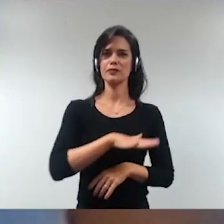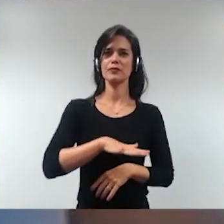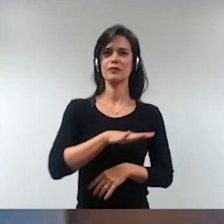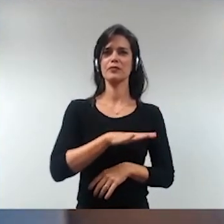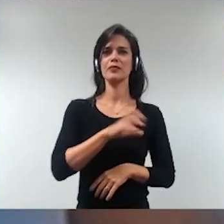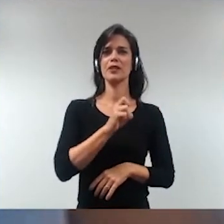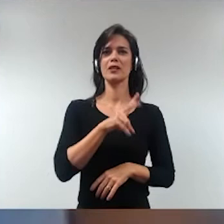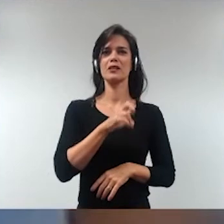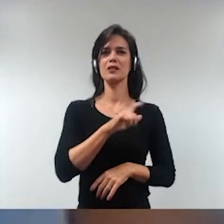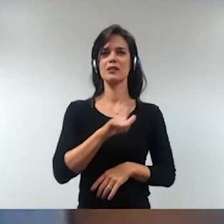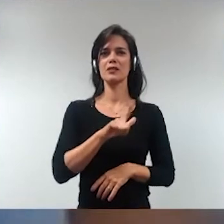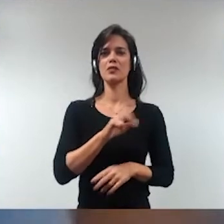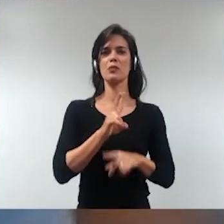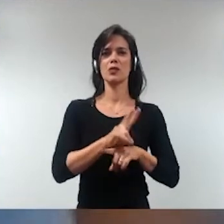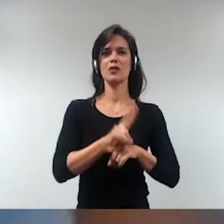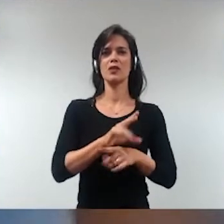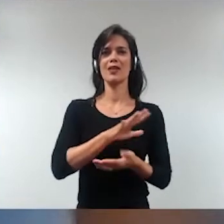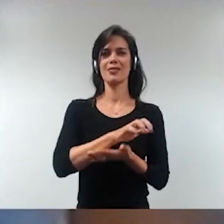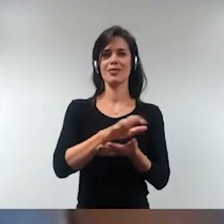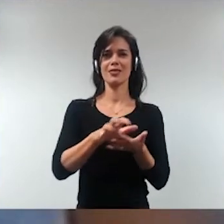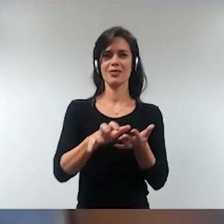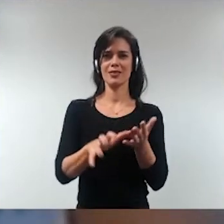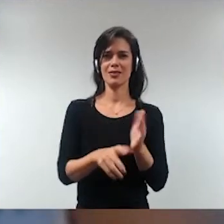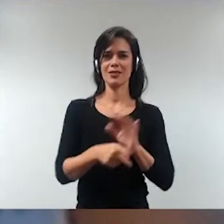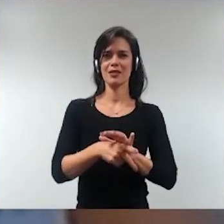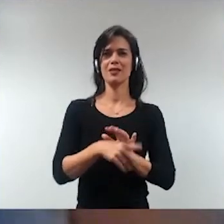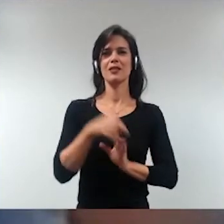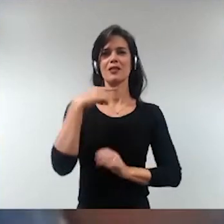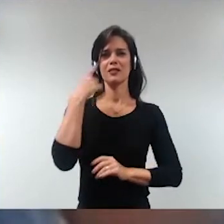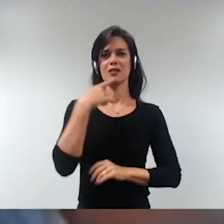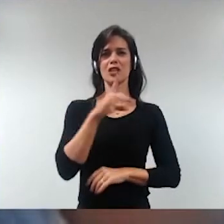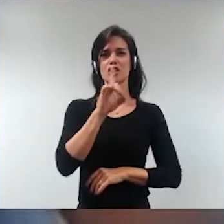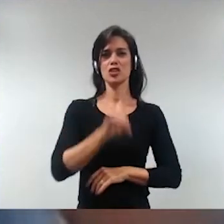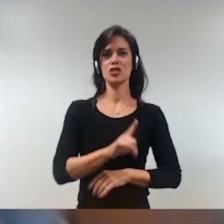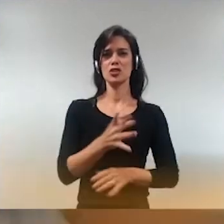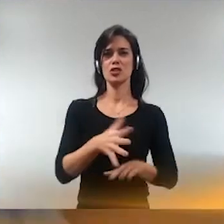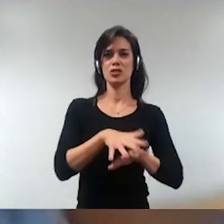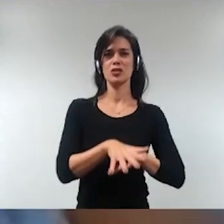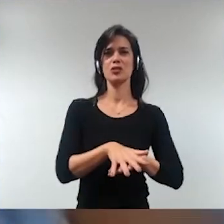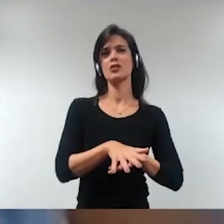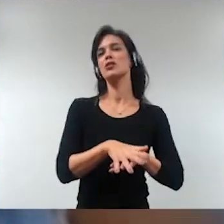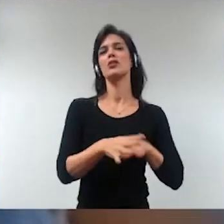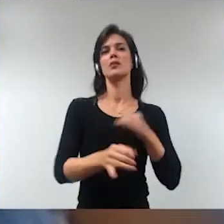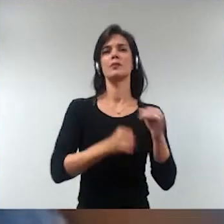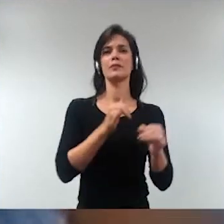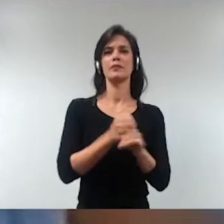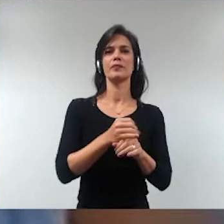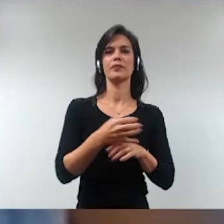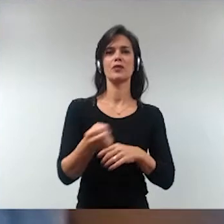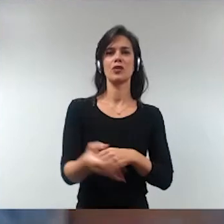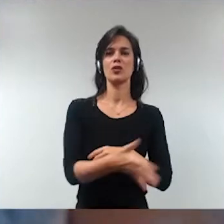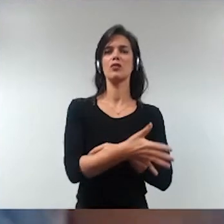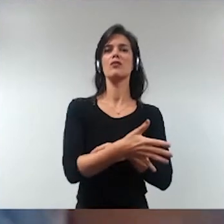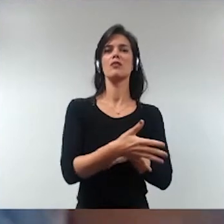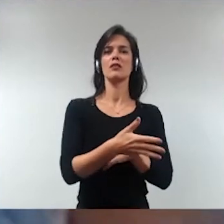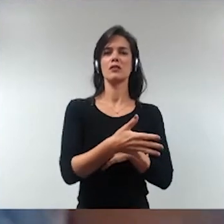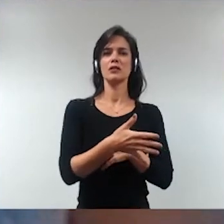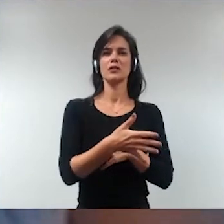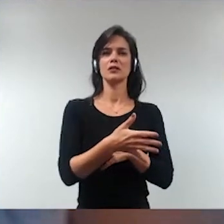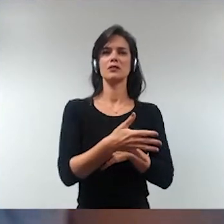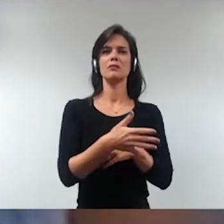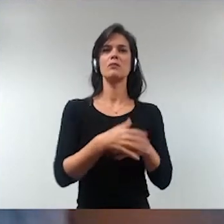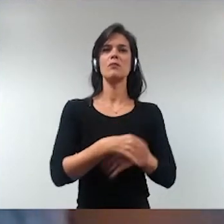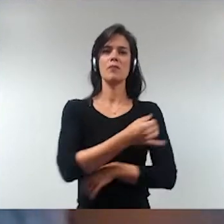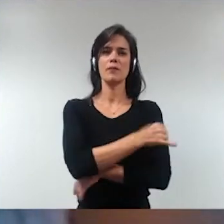Civil e Proteção de Dados do CTA Advogados, diretora de Inclusão Digital e Inovação da OAB do Rio de Janeiro,